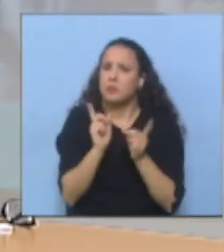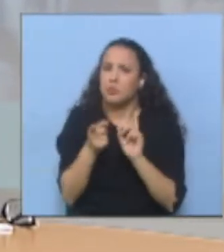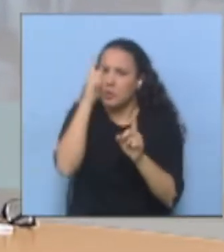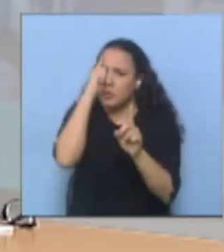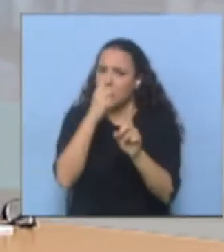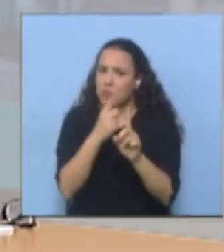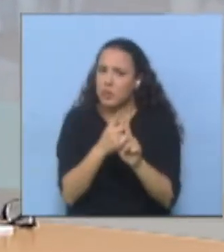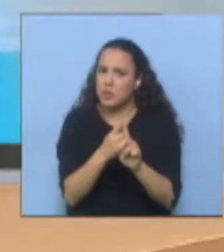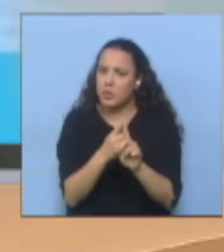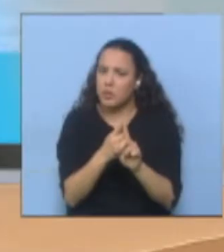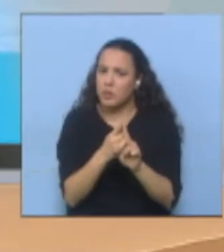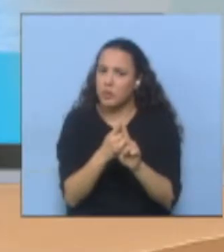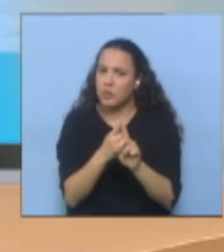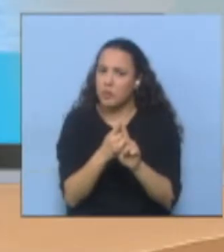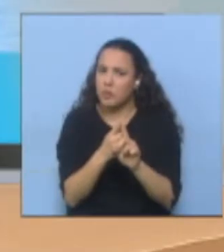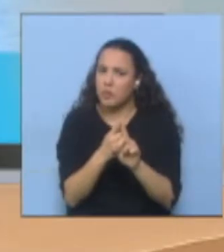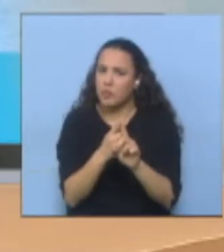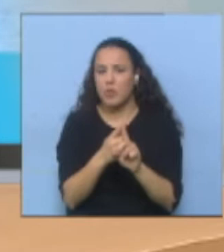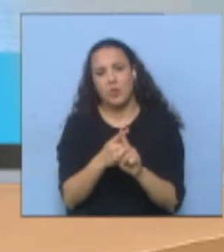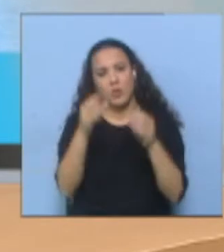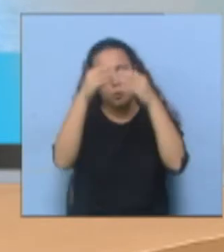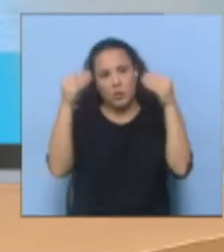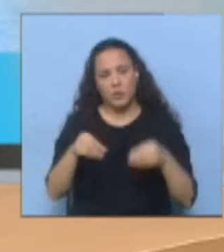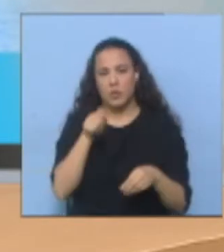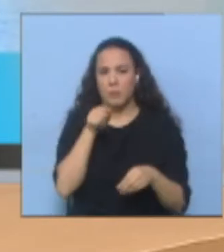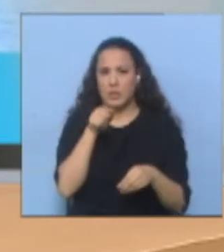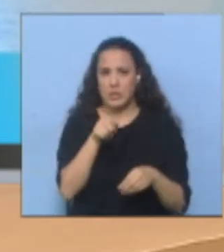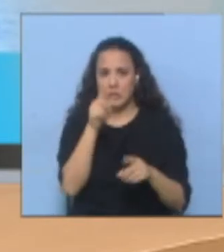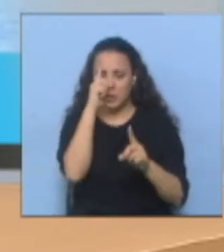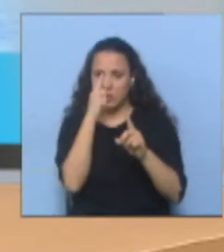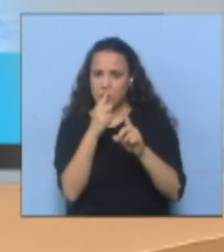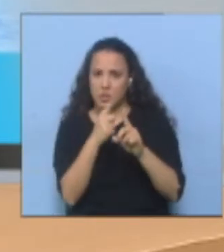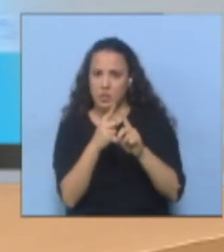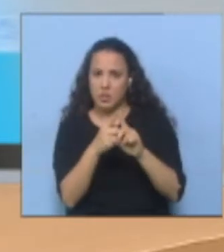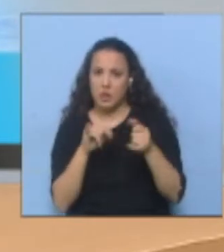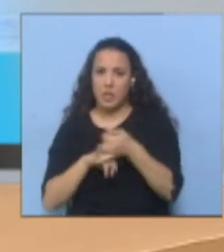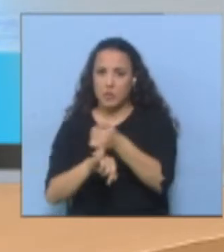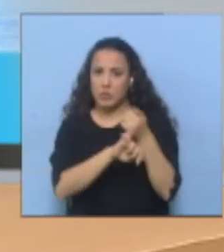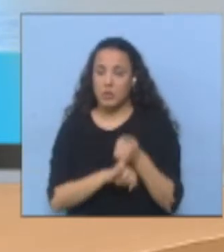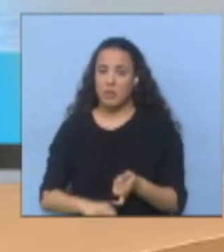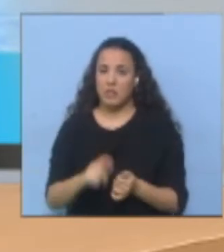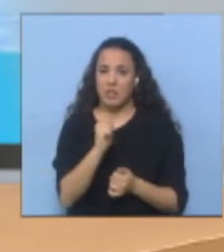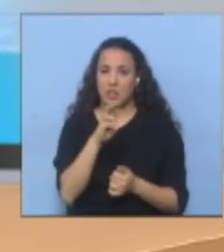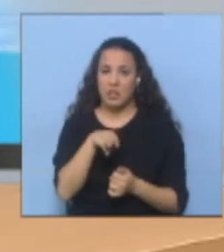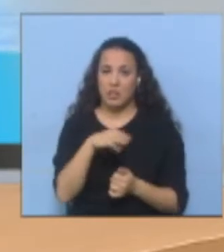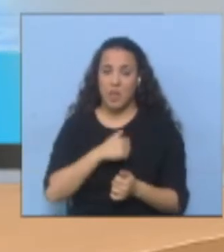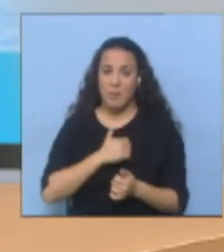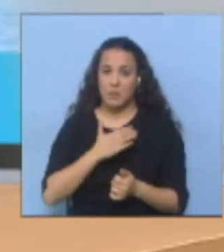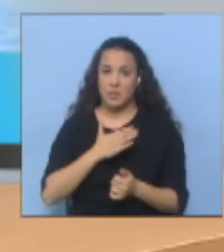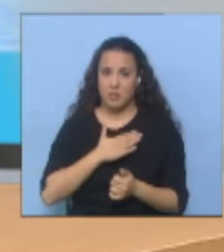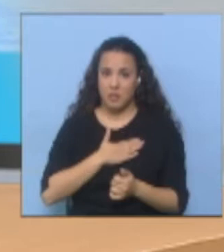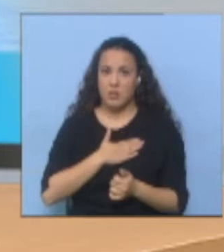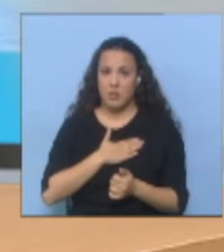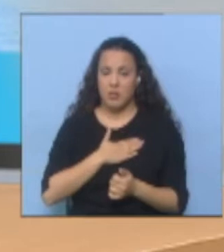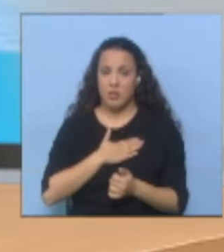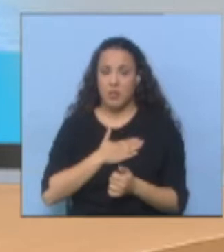O formato deste workshop baseia-se no seguinte: a Associação Empresarial convida um conjunto de